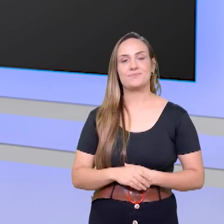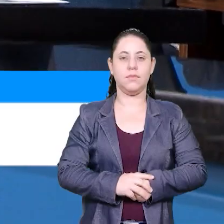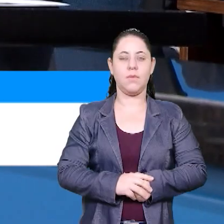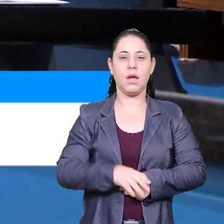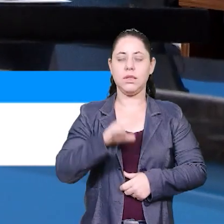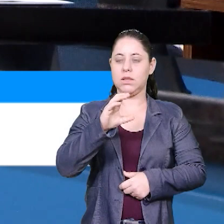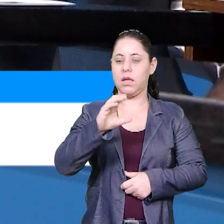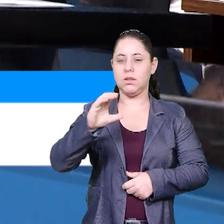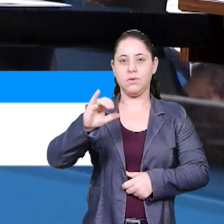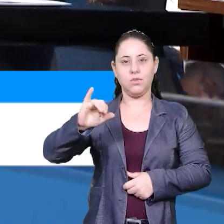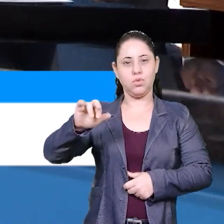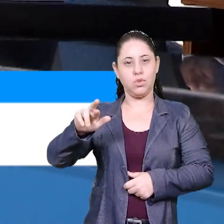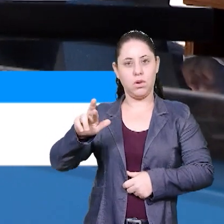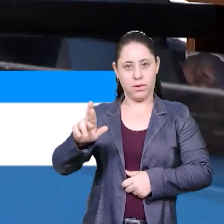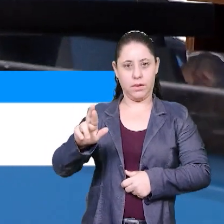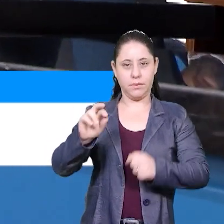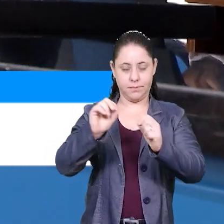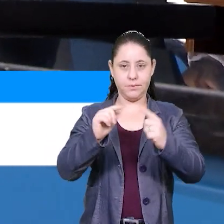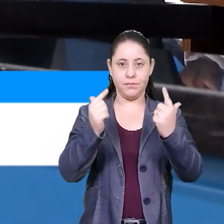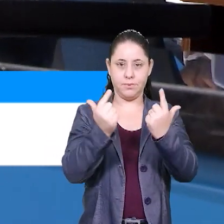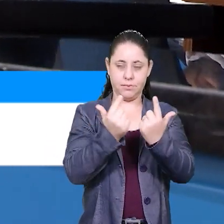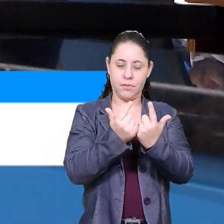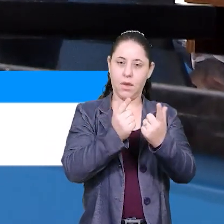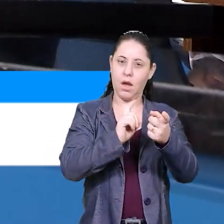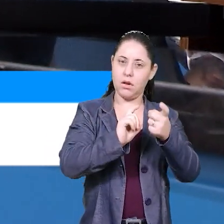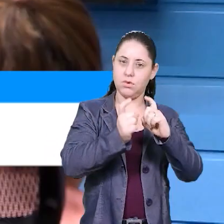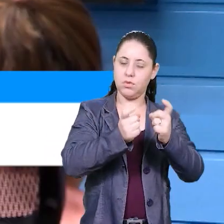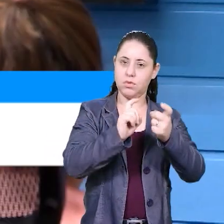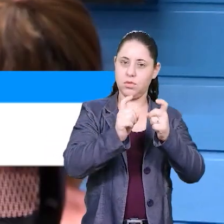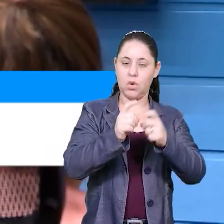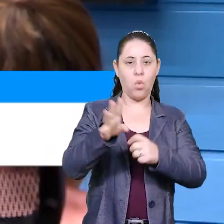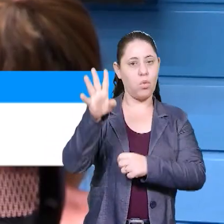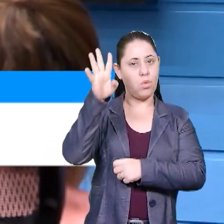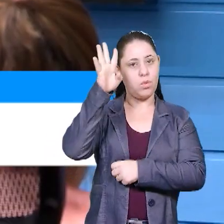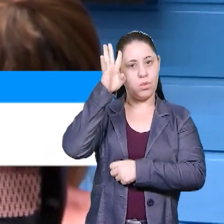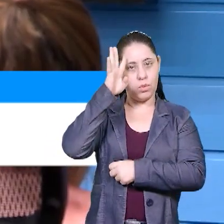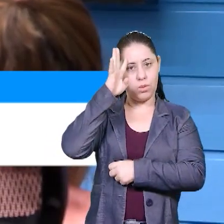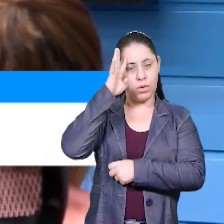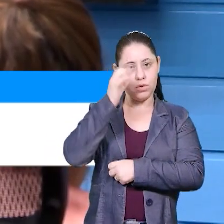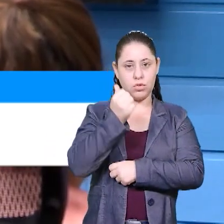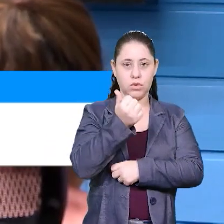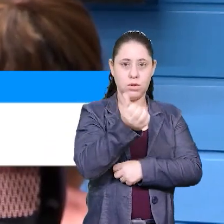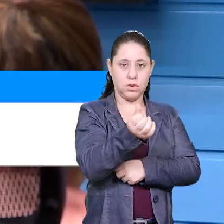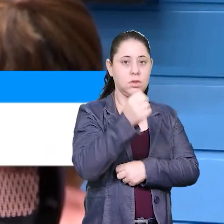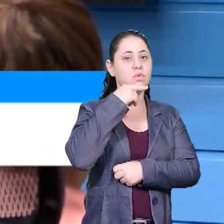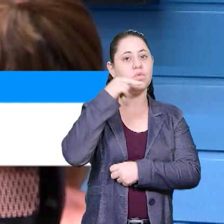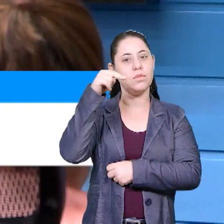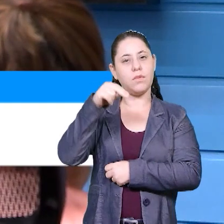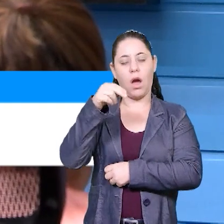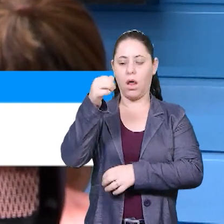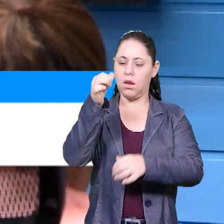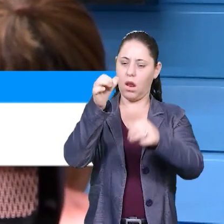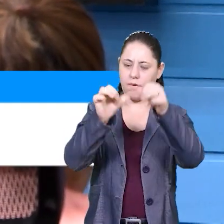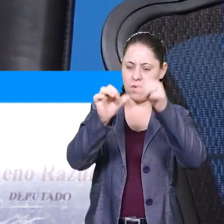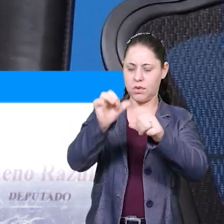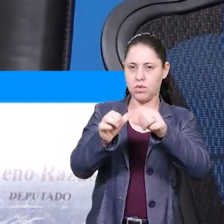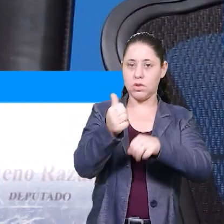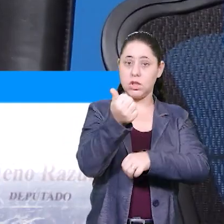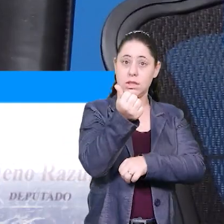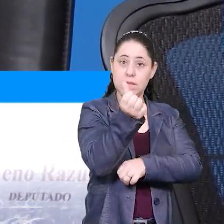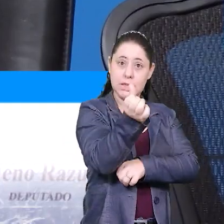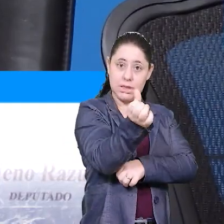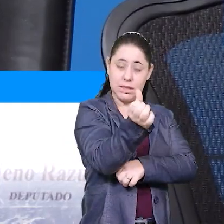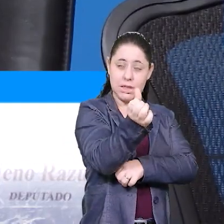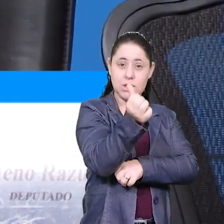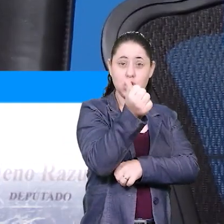Gimenez. A Comissão de Constituição, Justiça e Redação, em reunião realizada nesta quarta-feira, 16 de novembro,